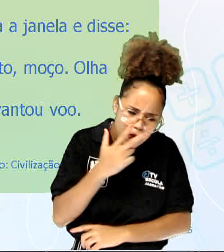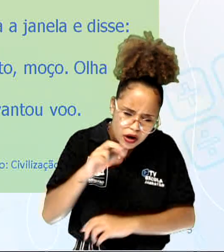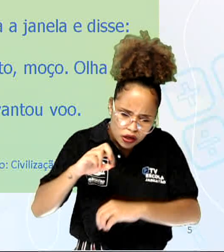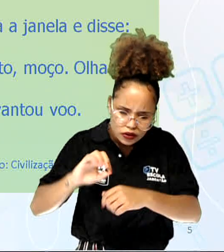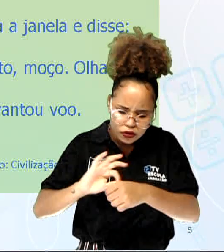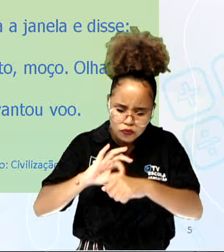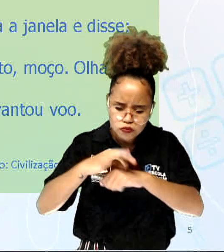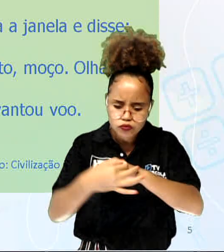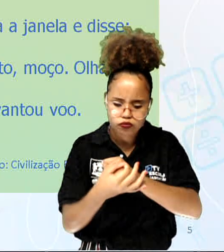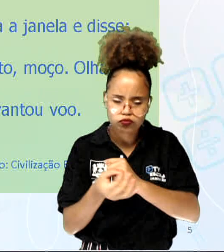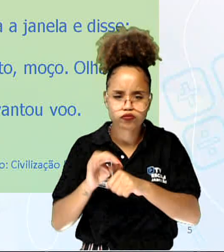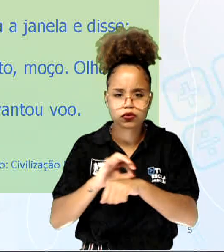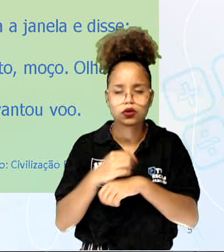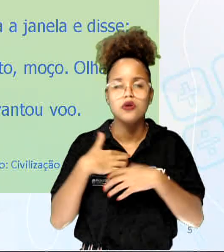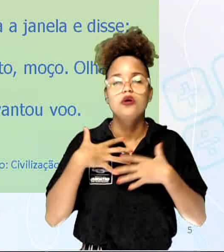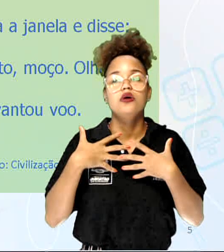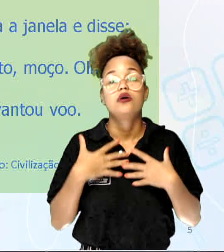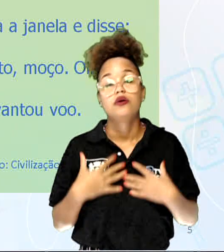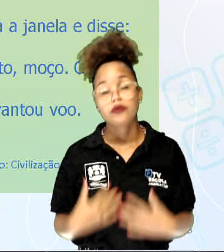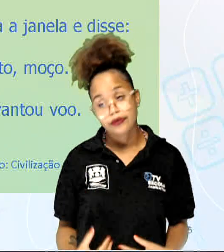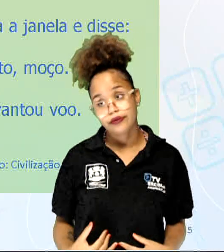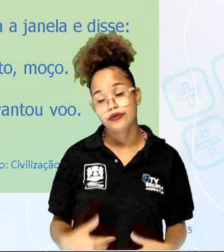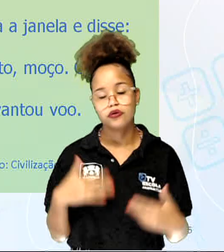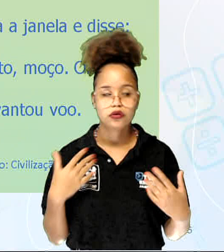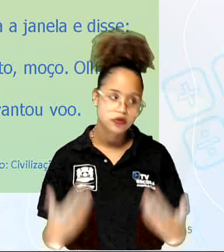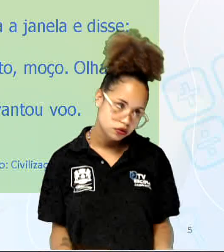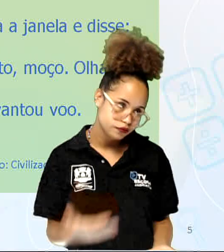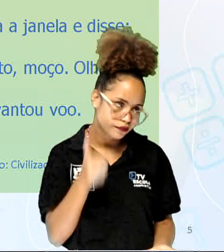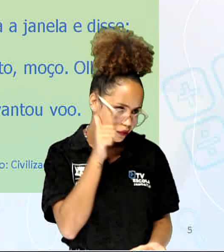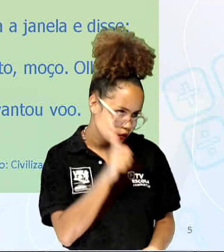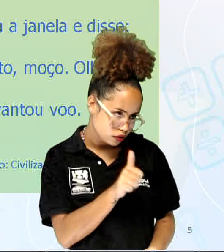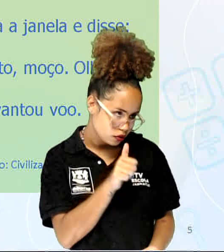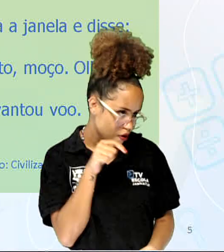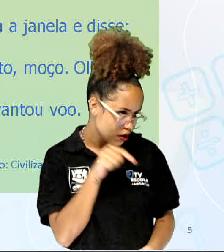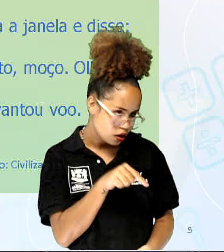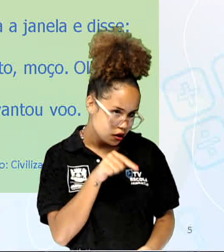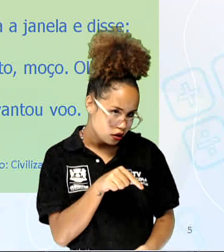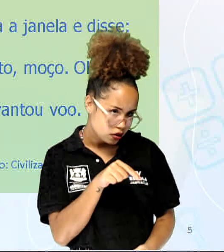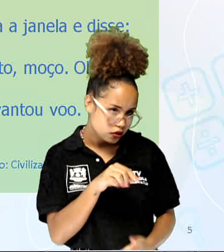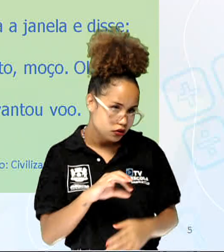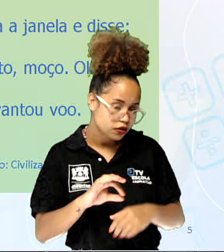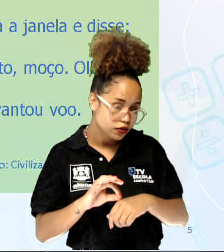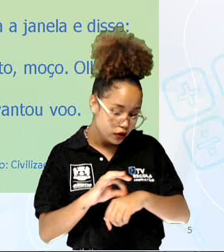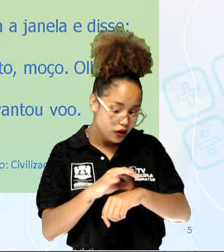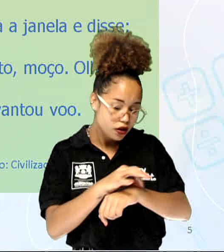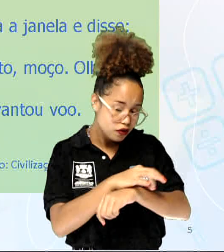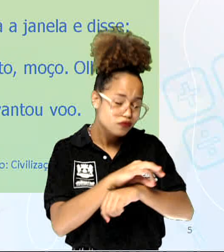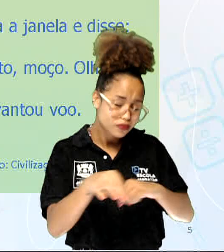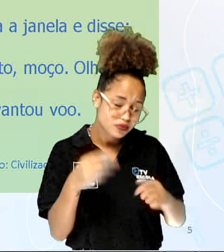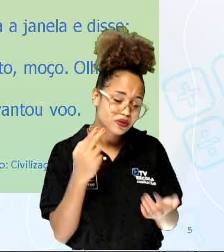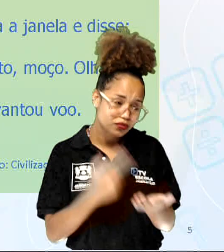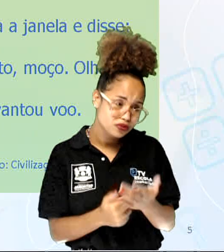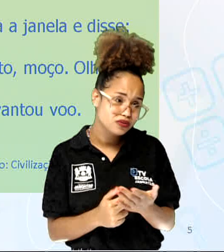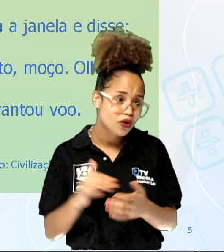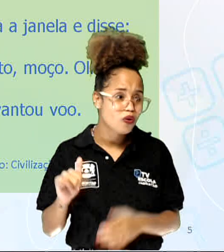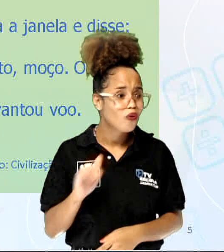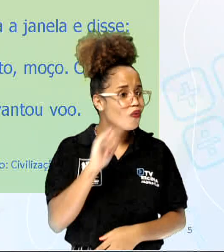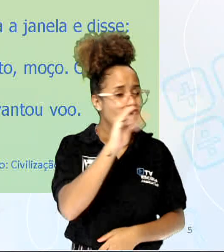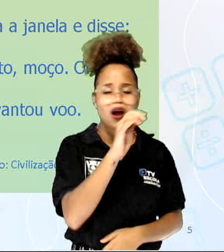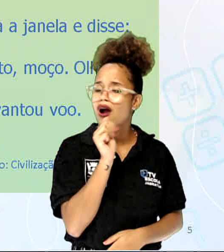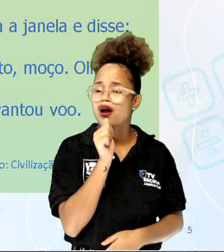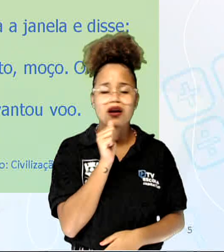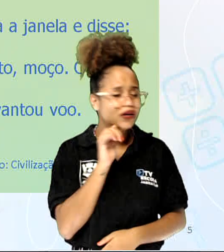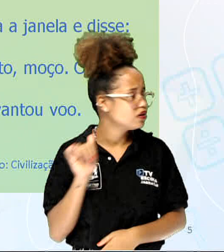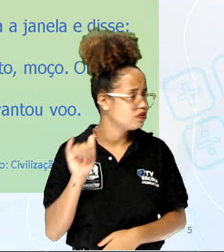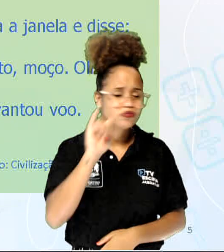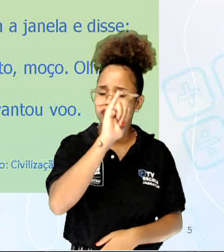formiga. Suspirei e lasquei. Minha senhora, aquilo não são formigas mesmo. O avião ainda não